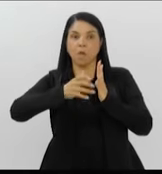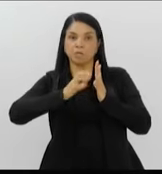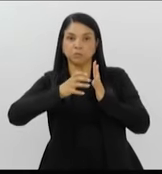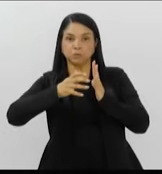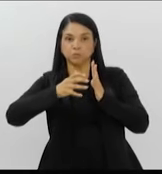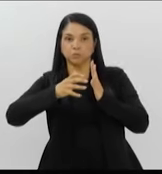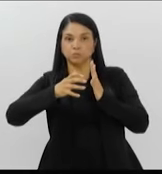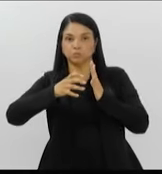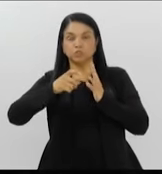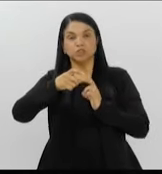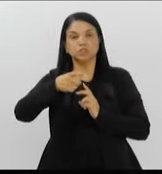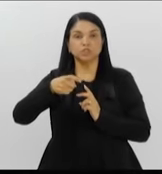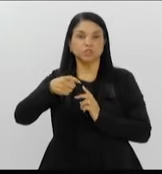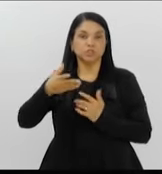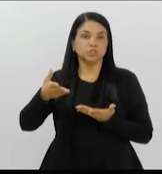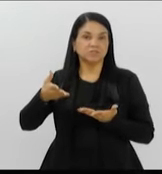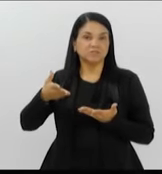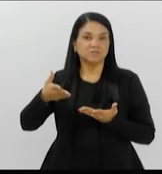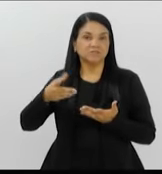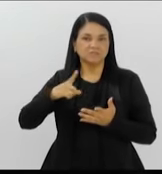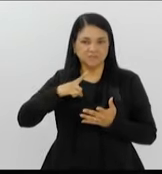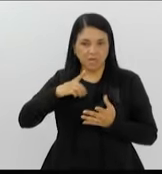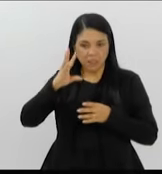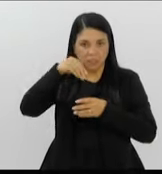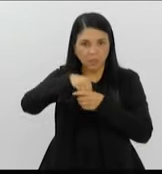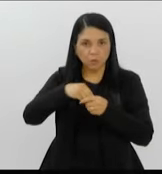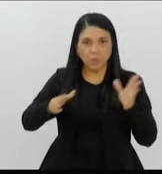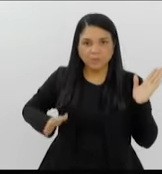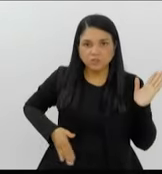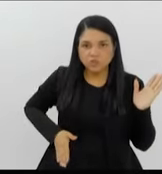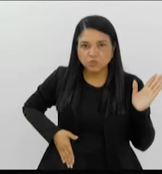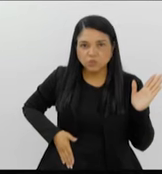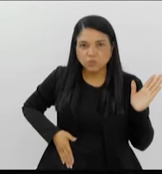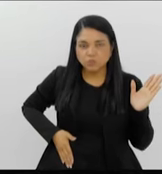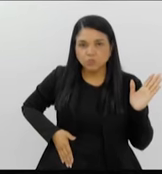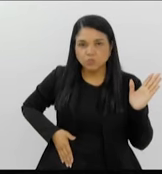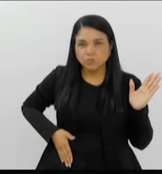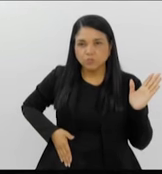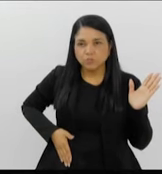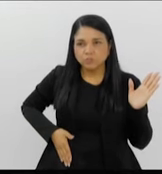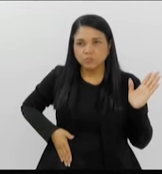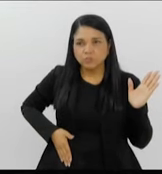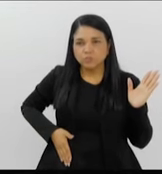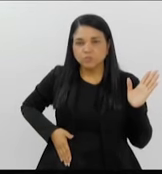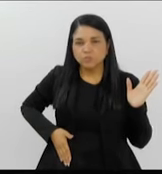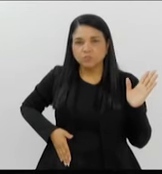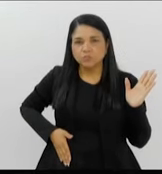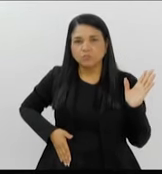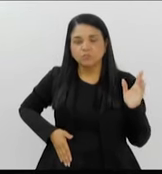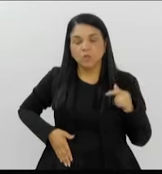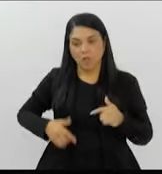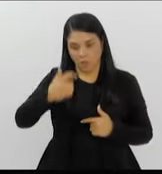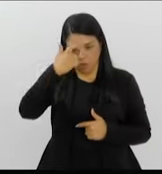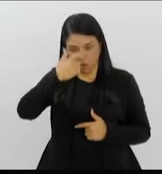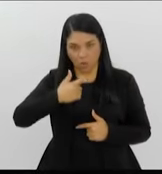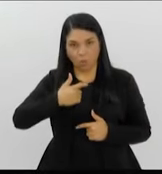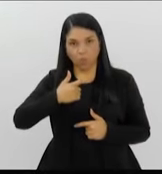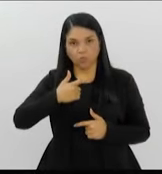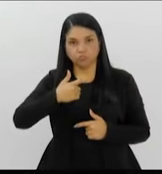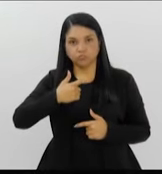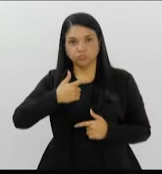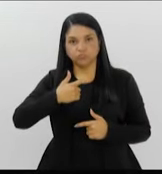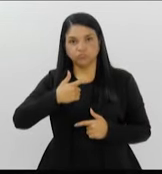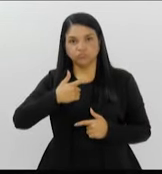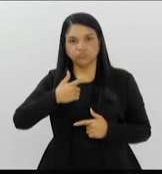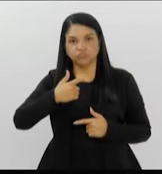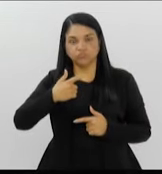X só tem bandido eu deveria ser objeto